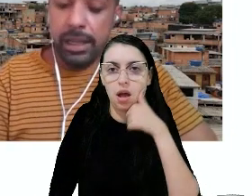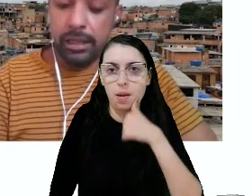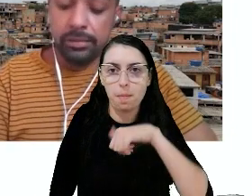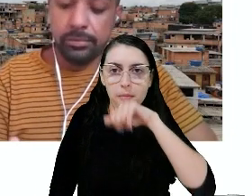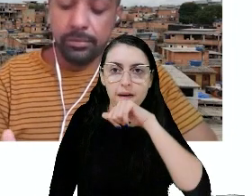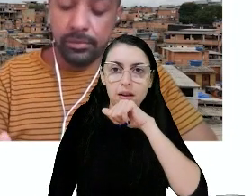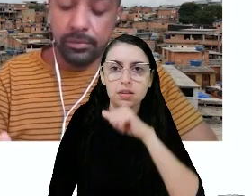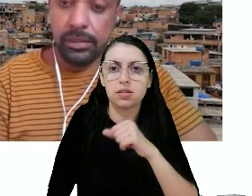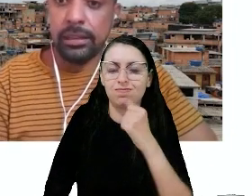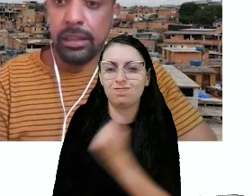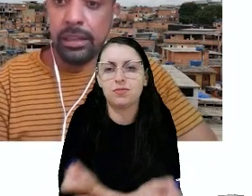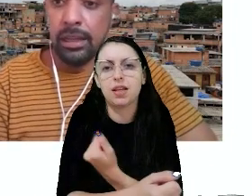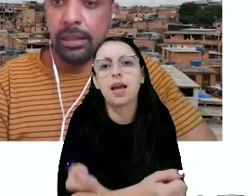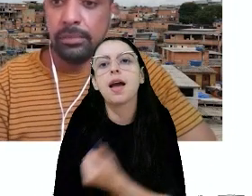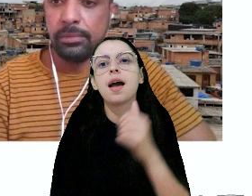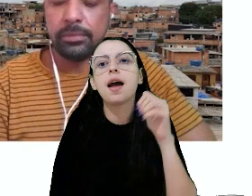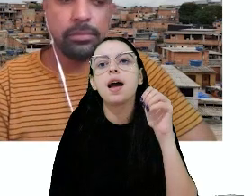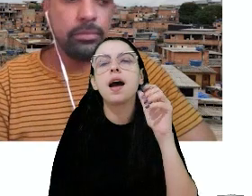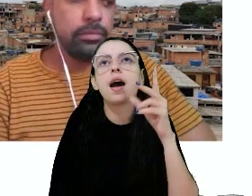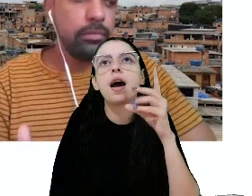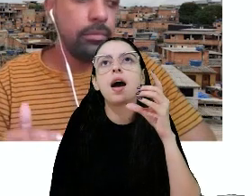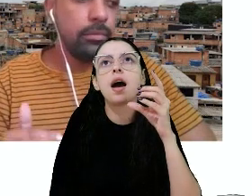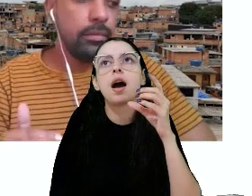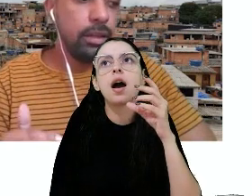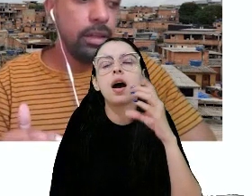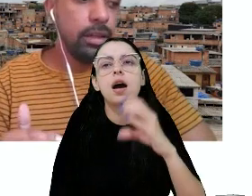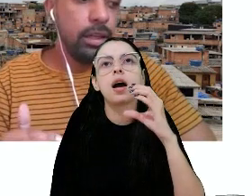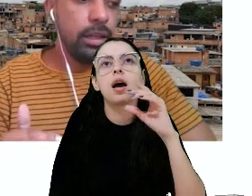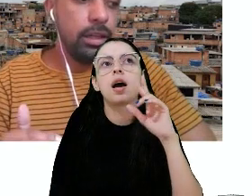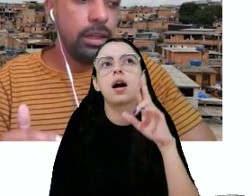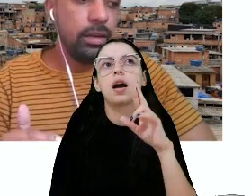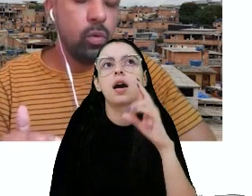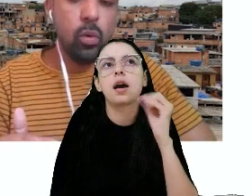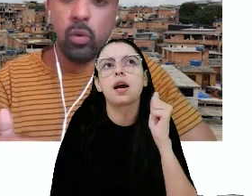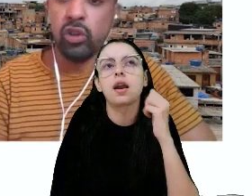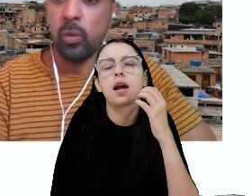A mãe dela, viciada em crack,